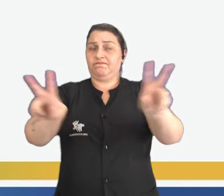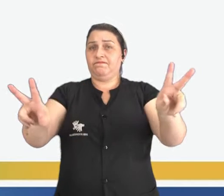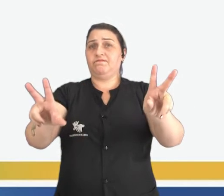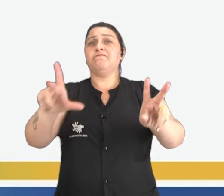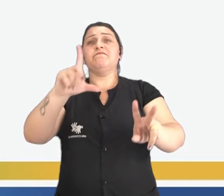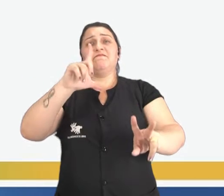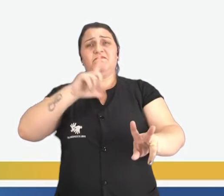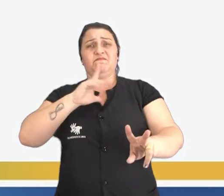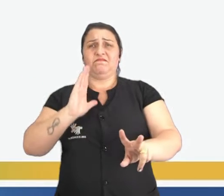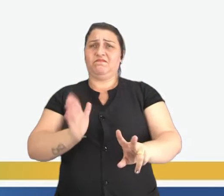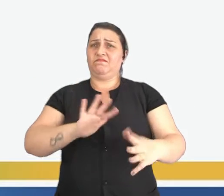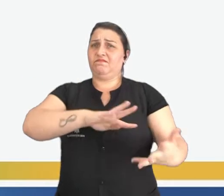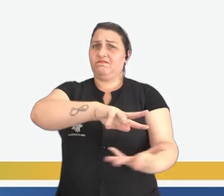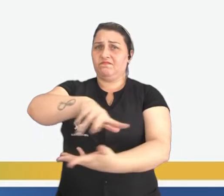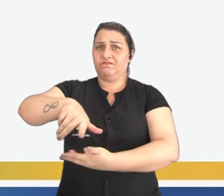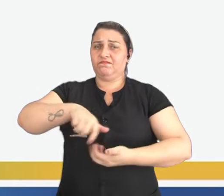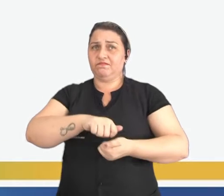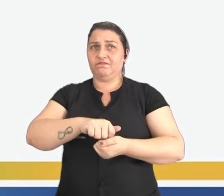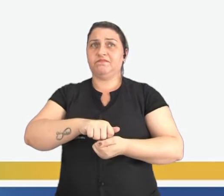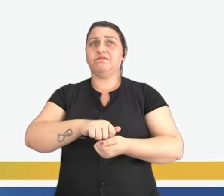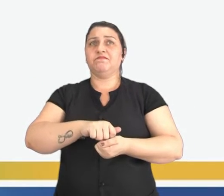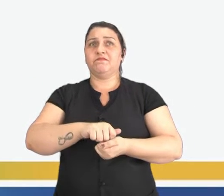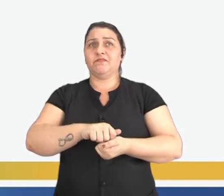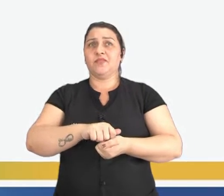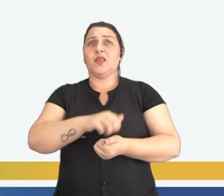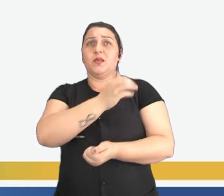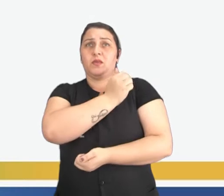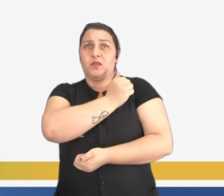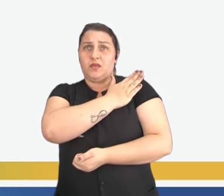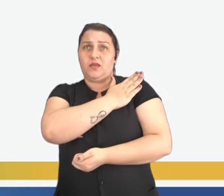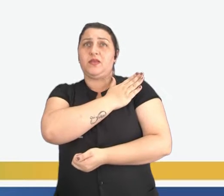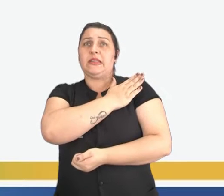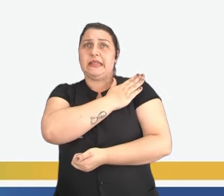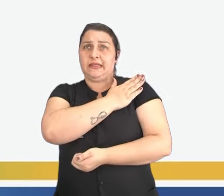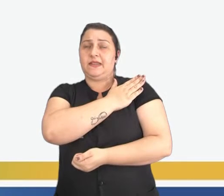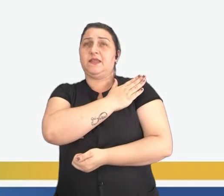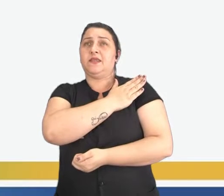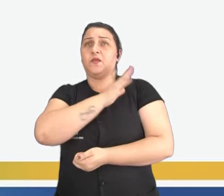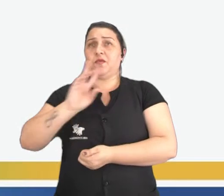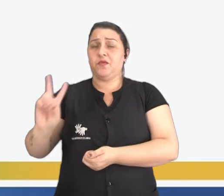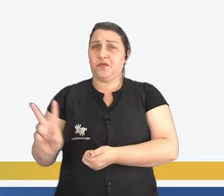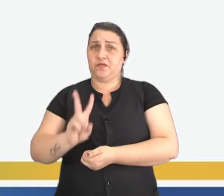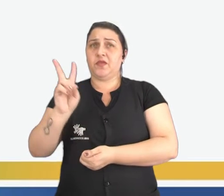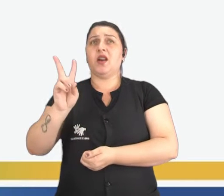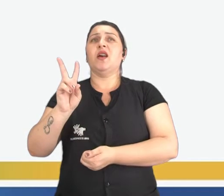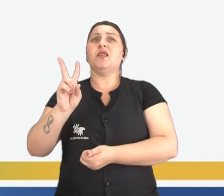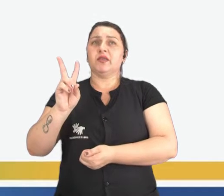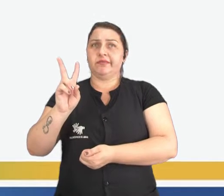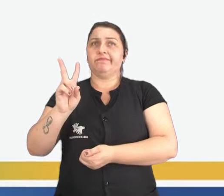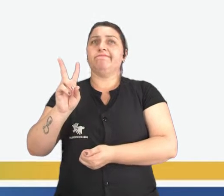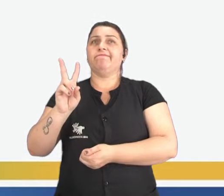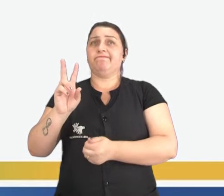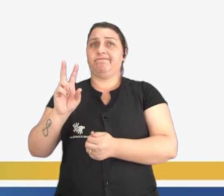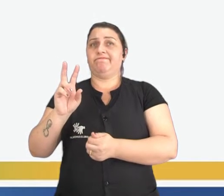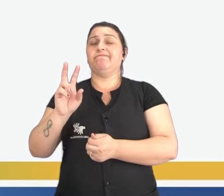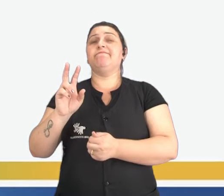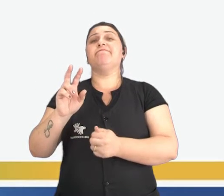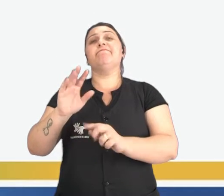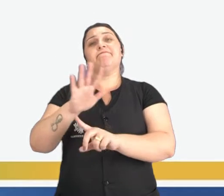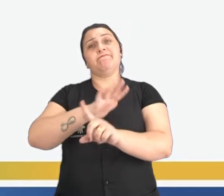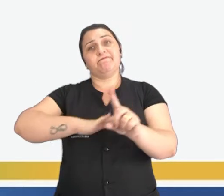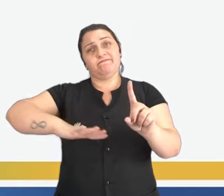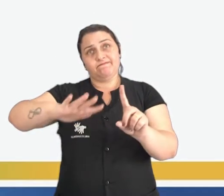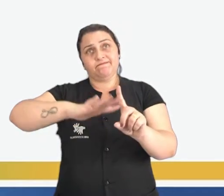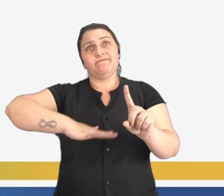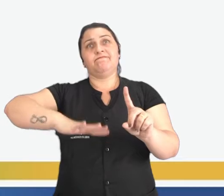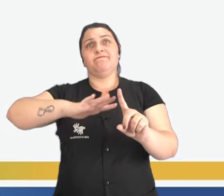e às diferenças que existem no mundo. Os preconceituosos atribuem um juízo de valor sobre determinado aspecto,